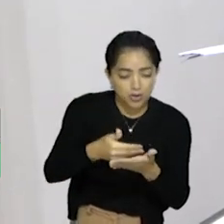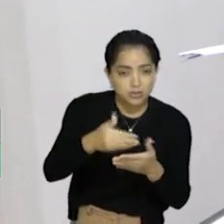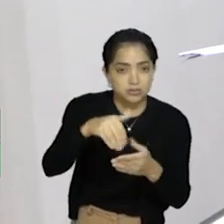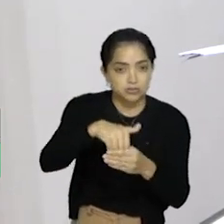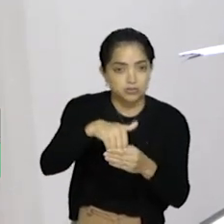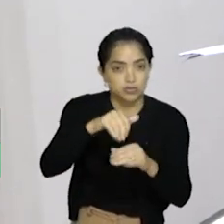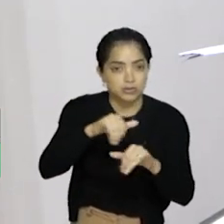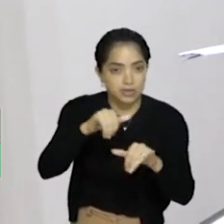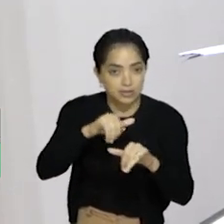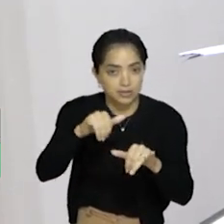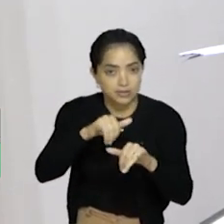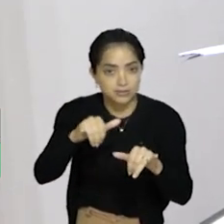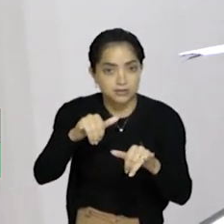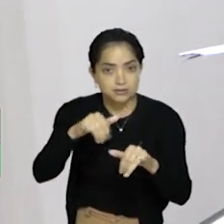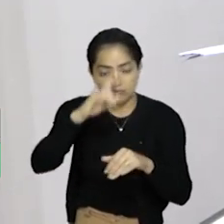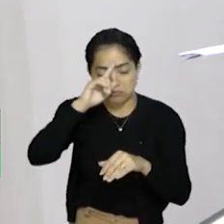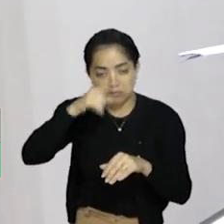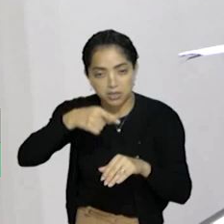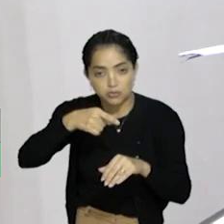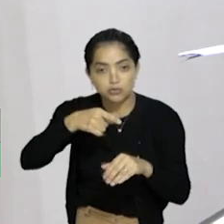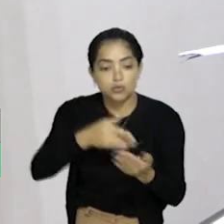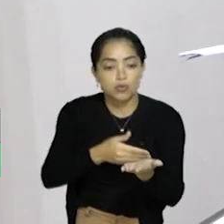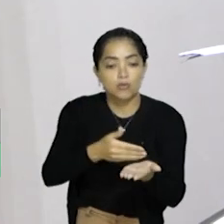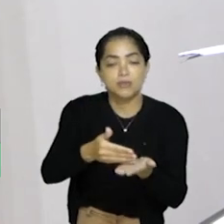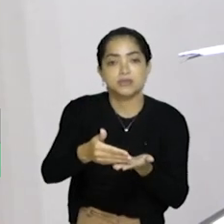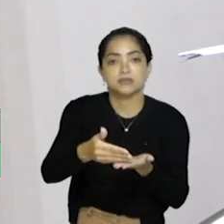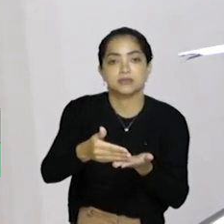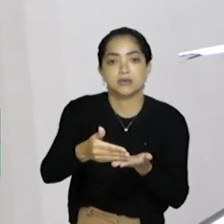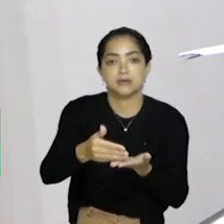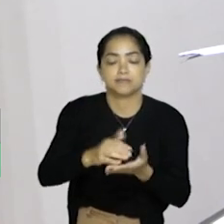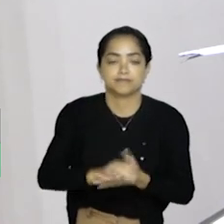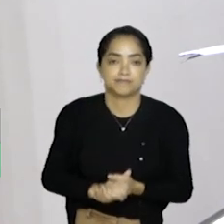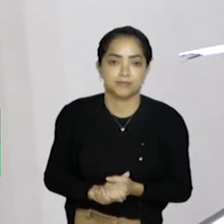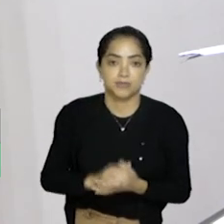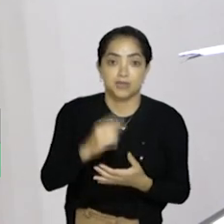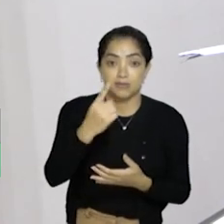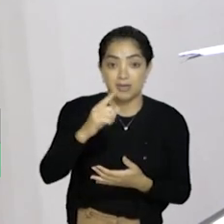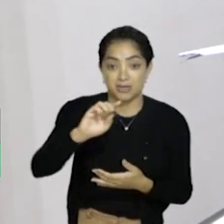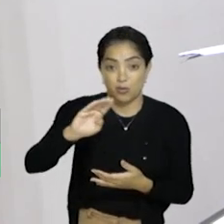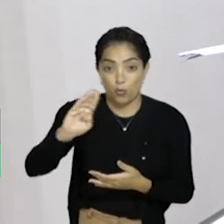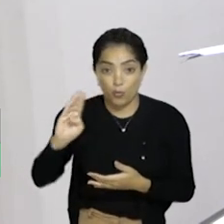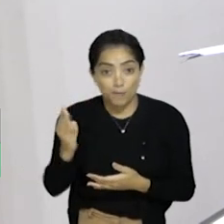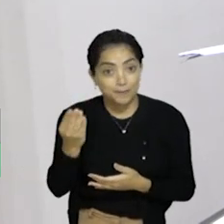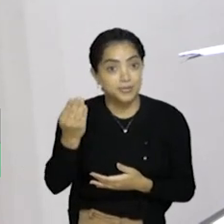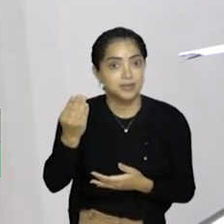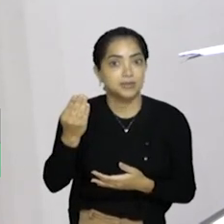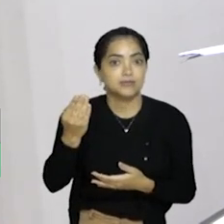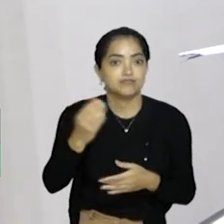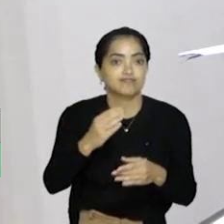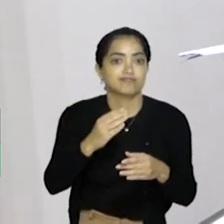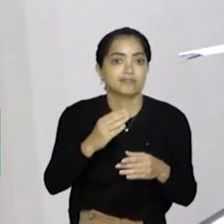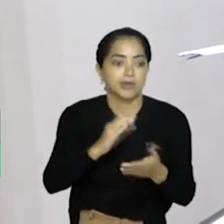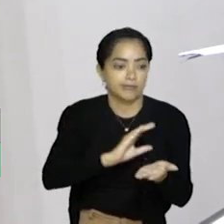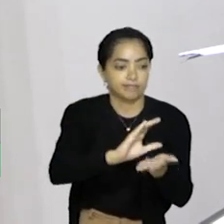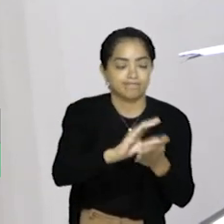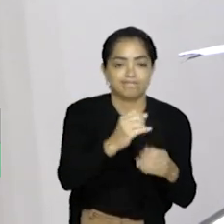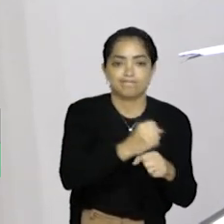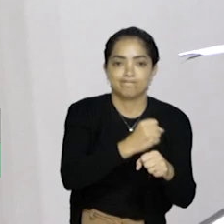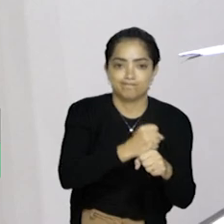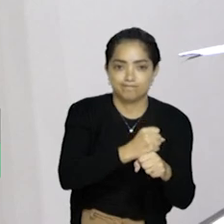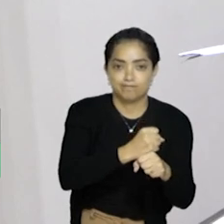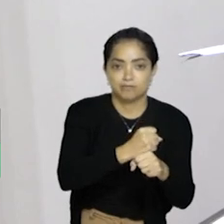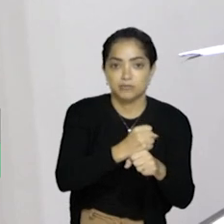deram aí ordem de serviço para um bilhão e 200 milhões em obras daí no dia